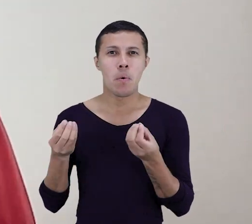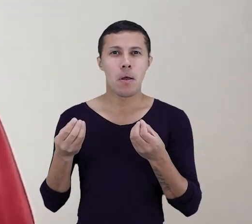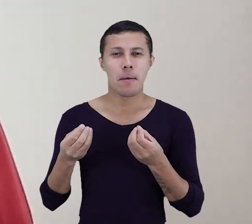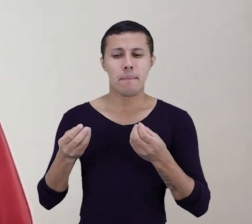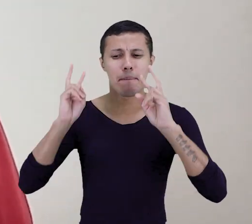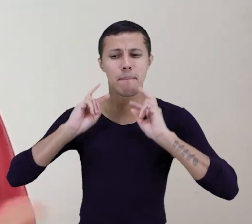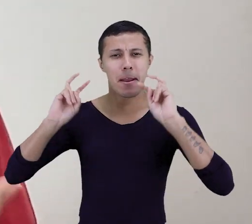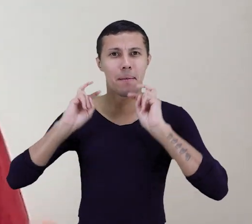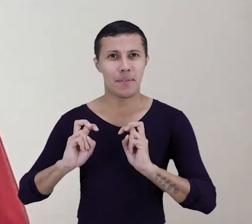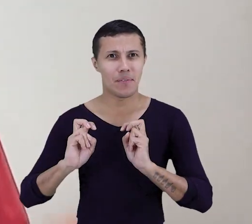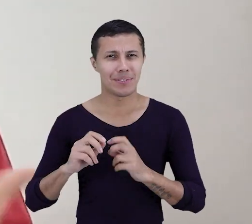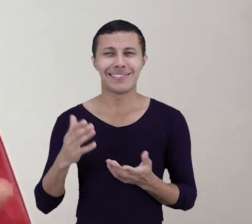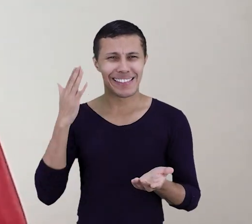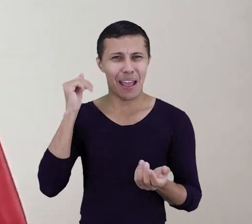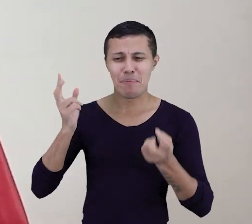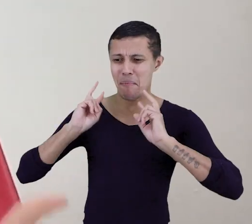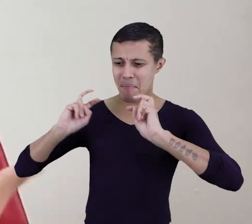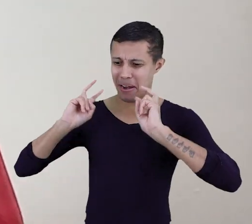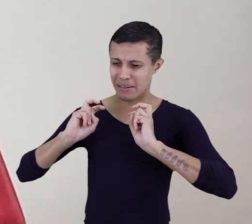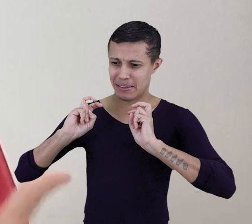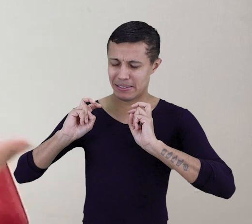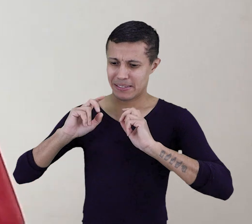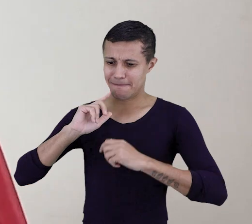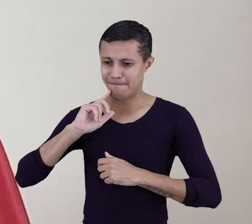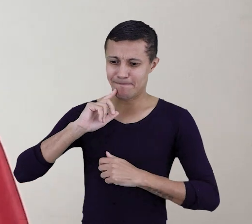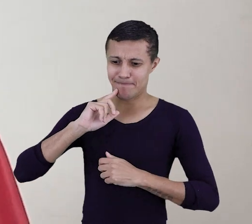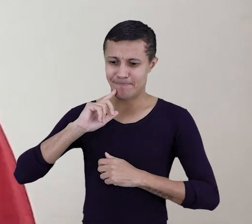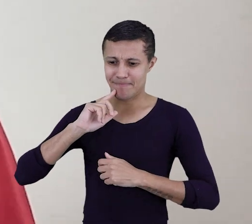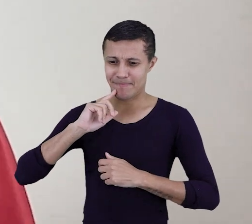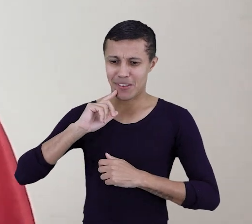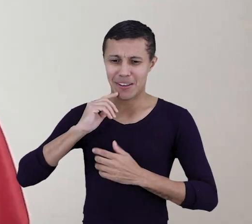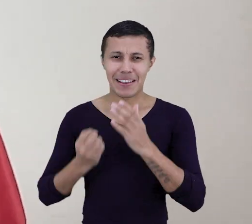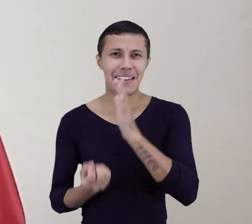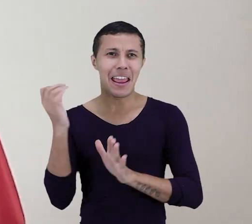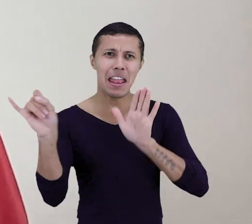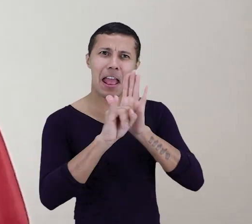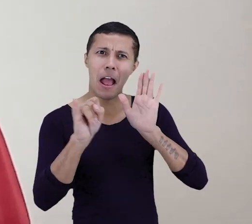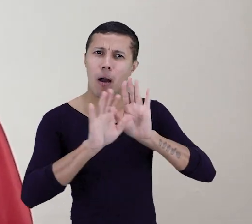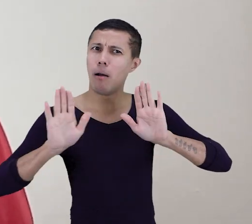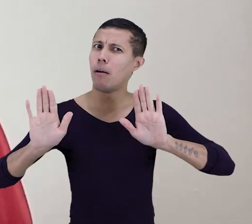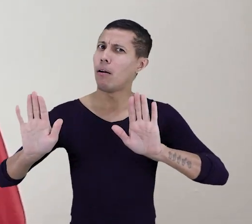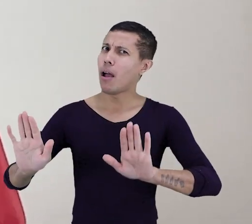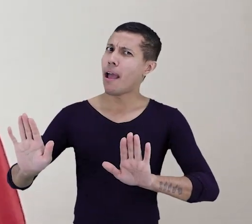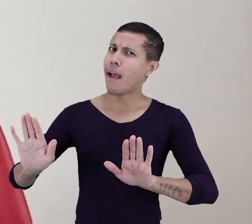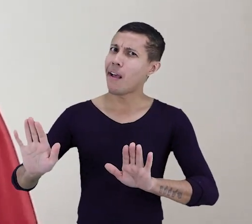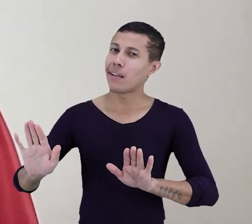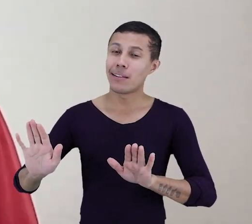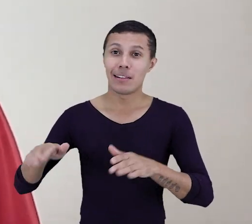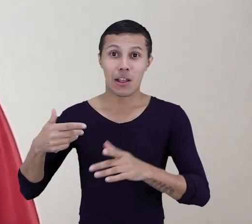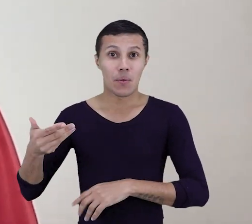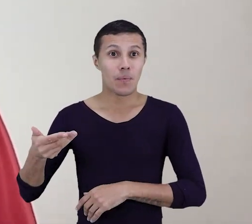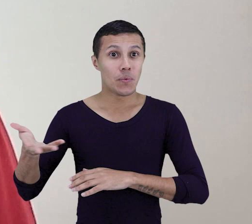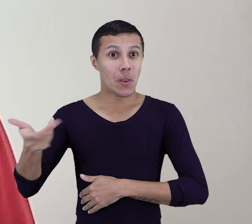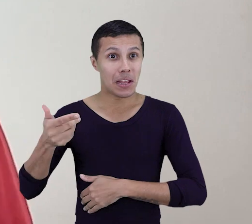se enxergar, sabe quando você começa a se enxergar, parece assim, você começa a ter uma identidade? Não, peraí. Então, tanto que no Acelera,